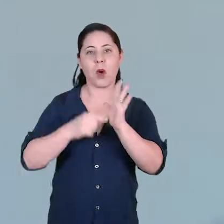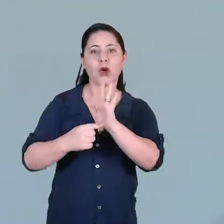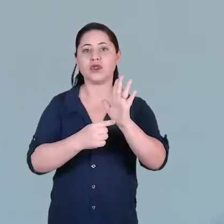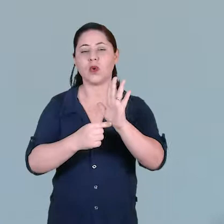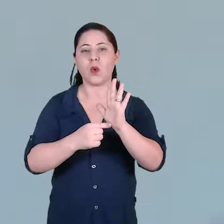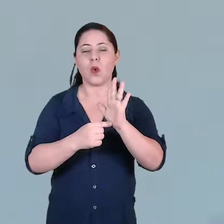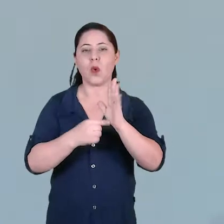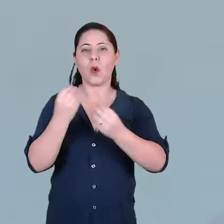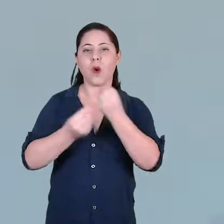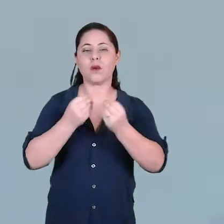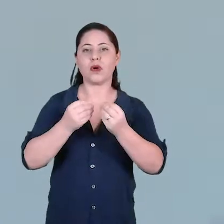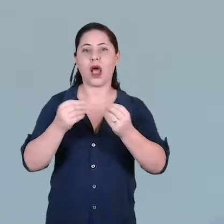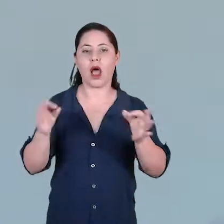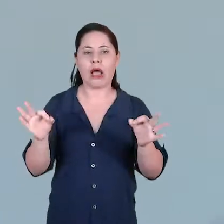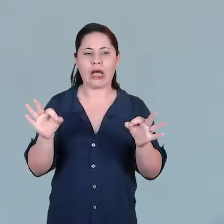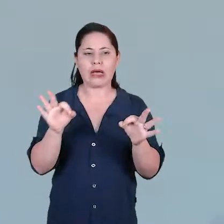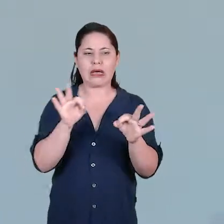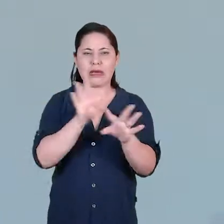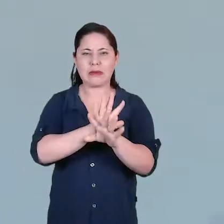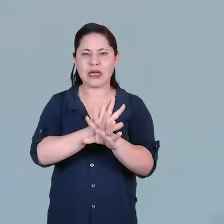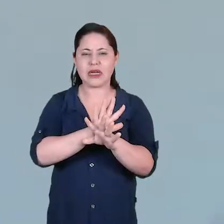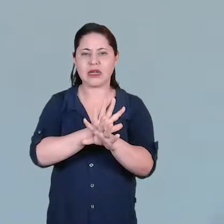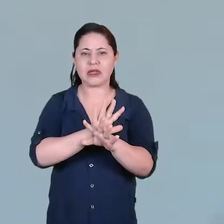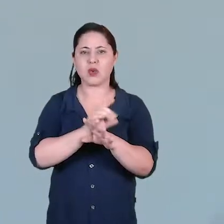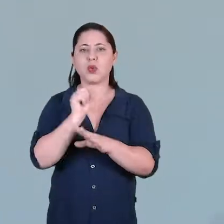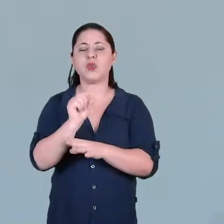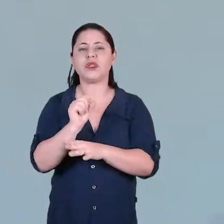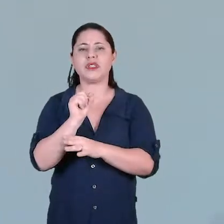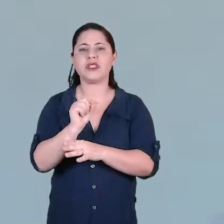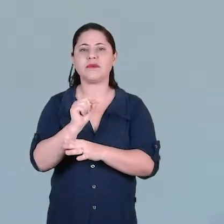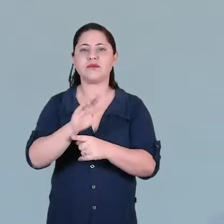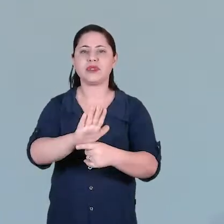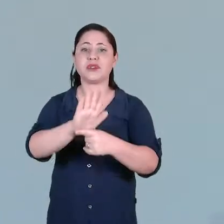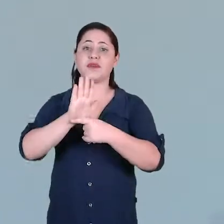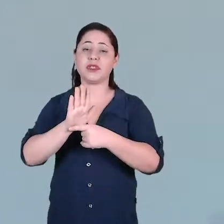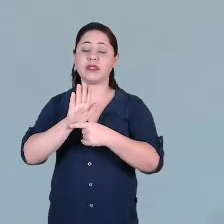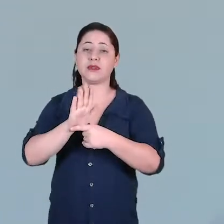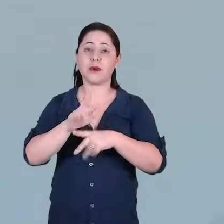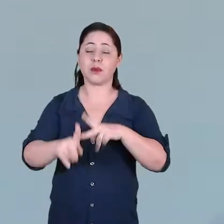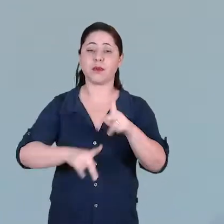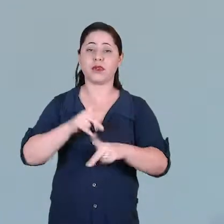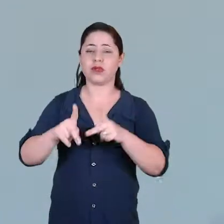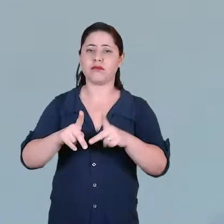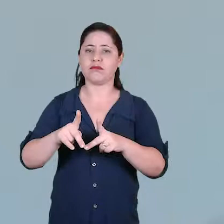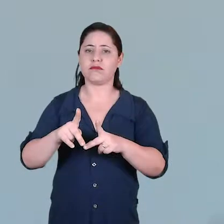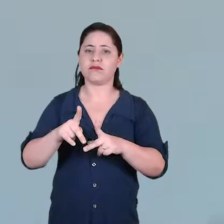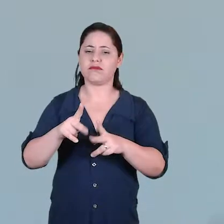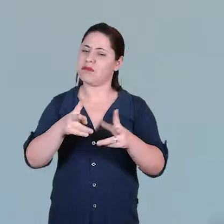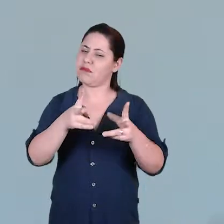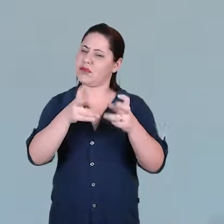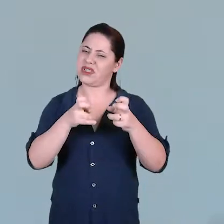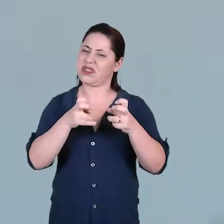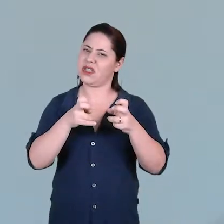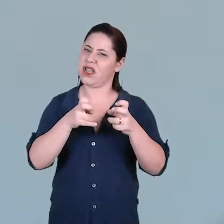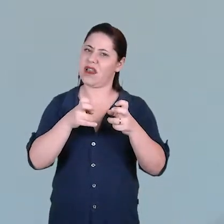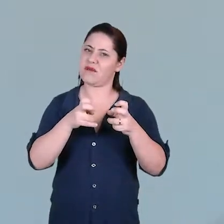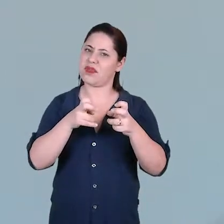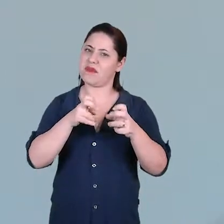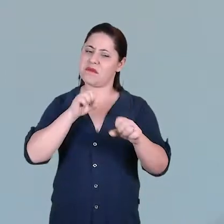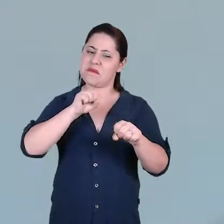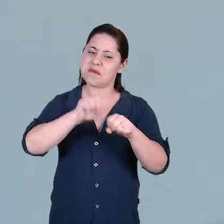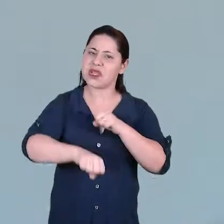vai acabar com os privilégios. Principalmente, nós não percebemos este ponto afetado na